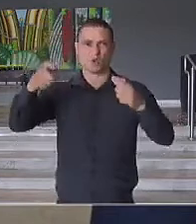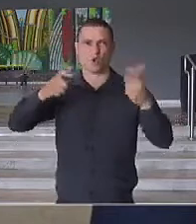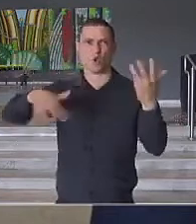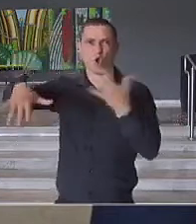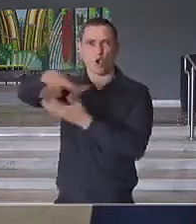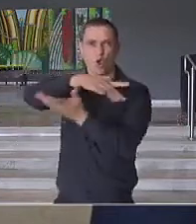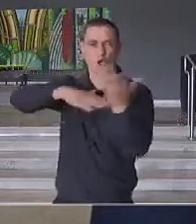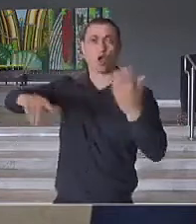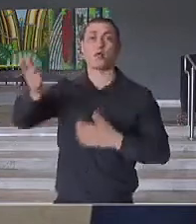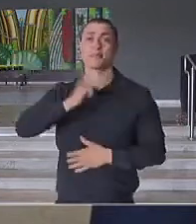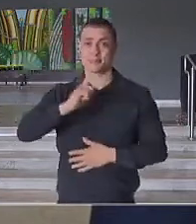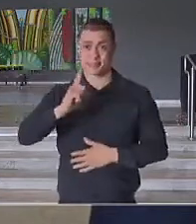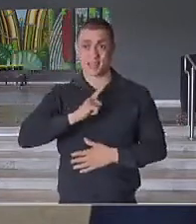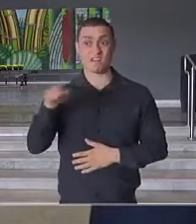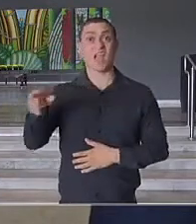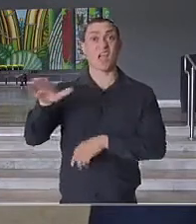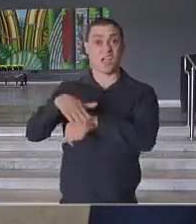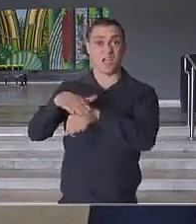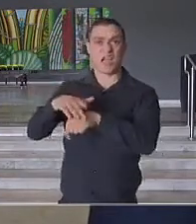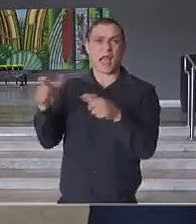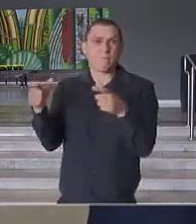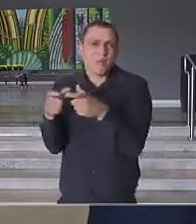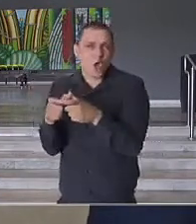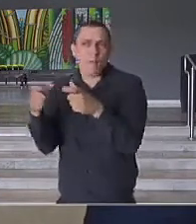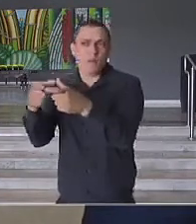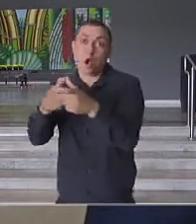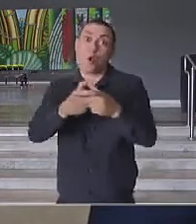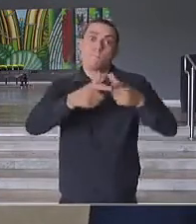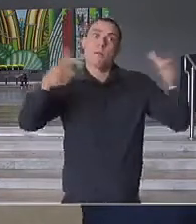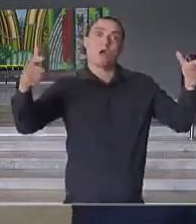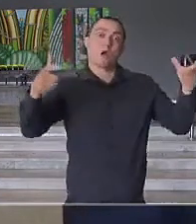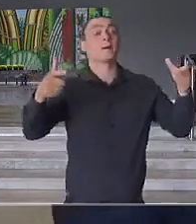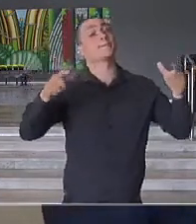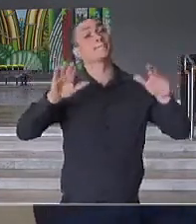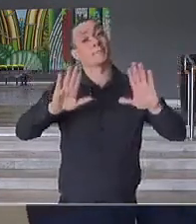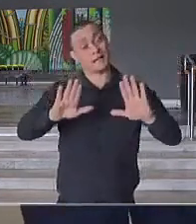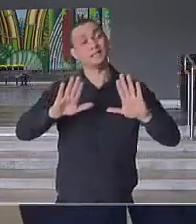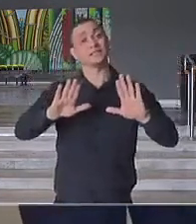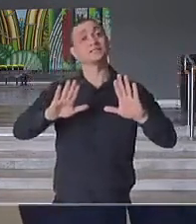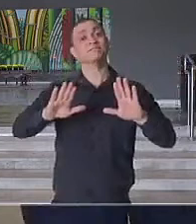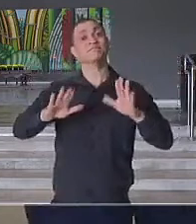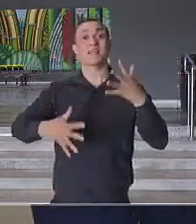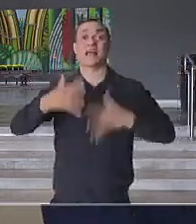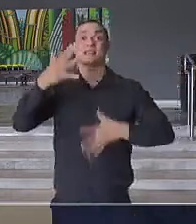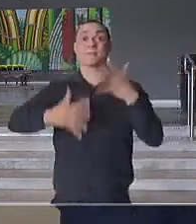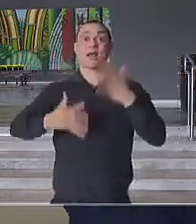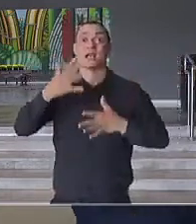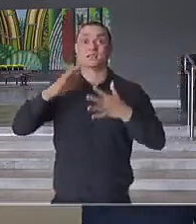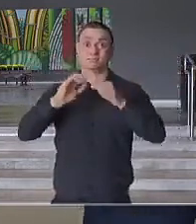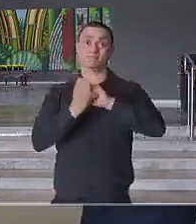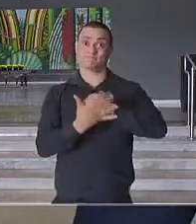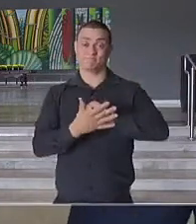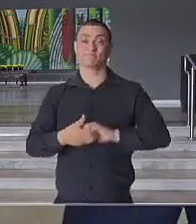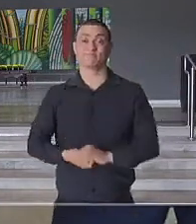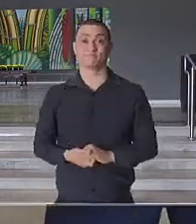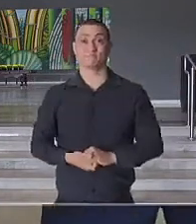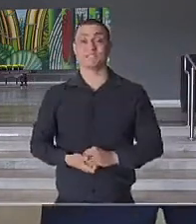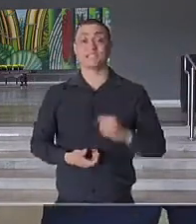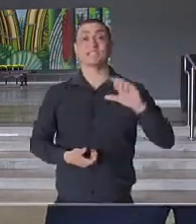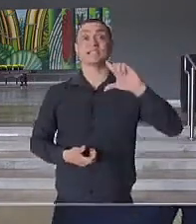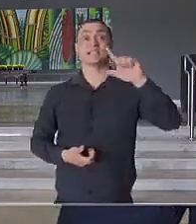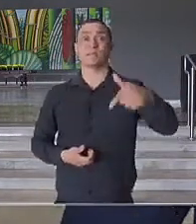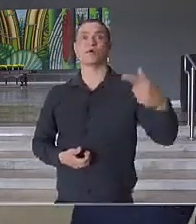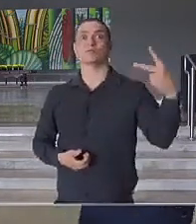aglomerações, que foram aglomerações menores ou maiores, mas que estavam sujeitas ao maior contágio. Em